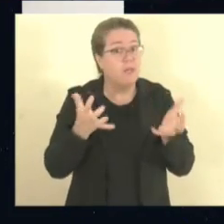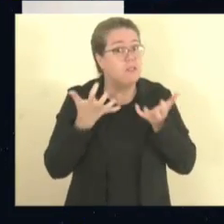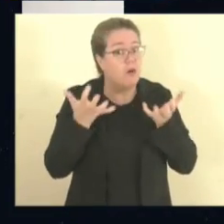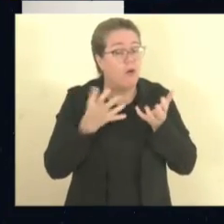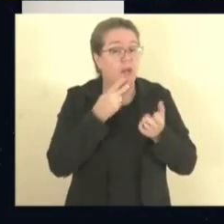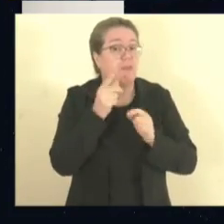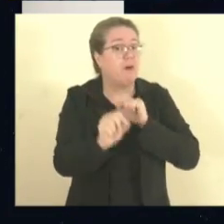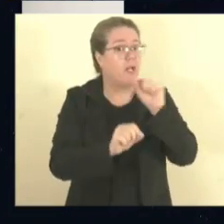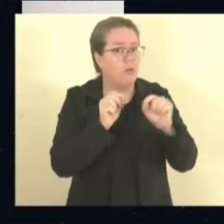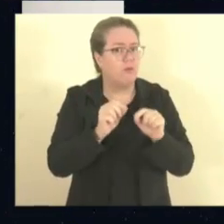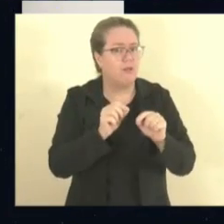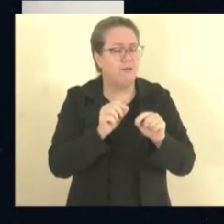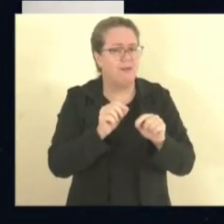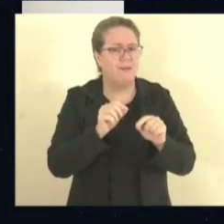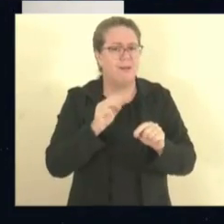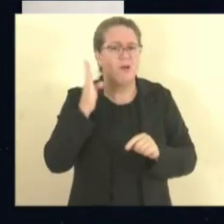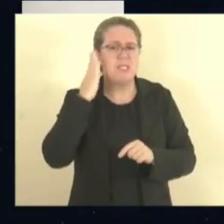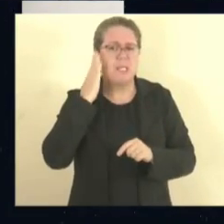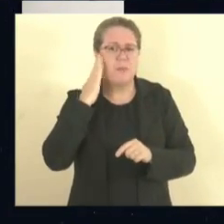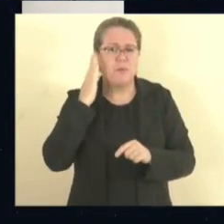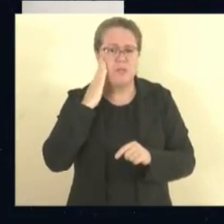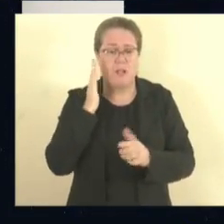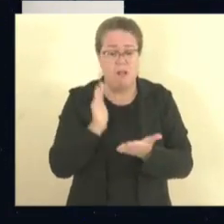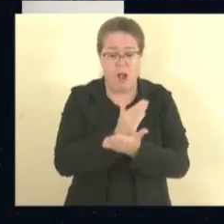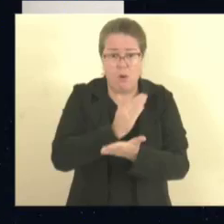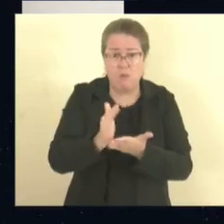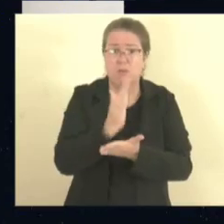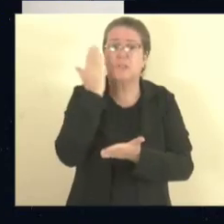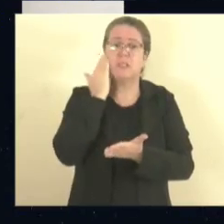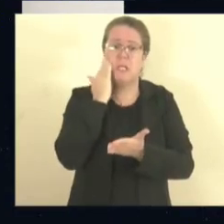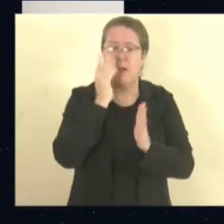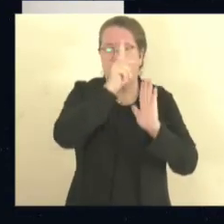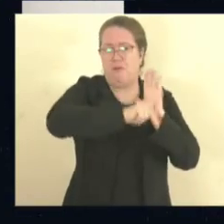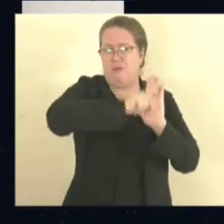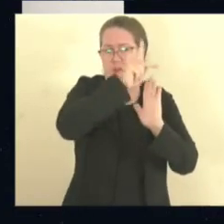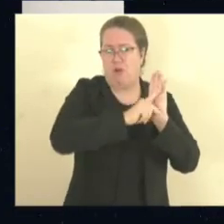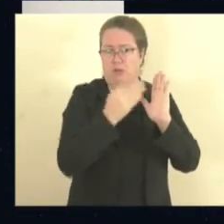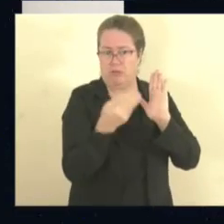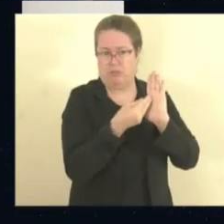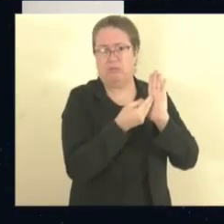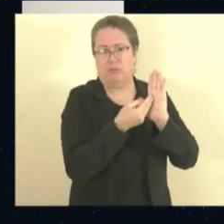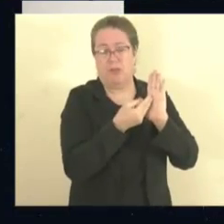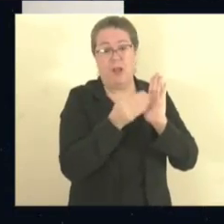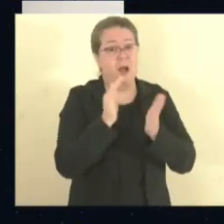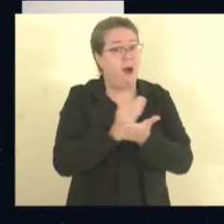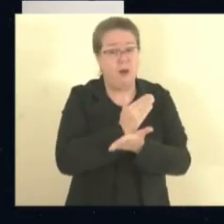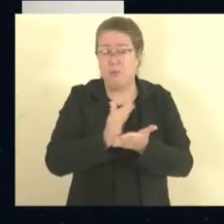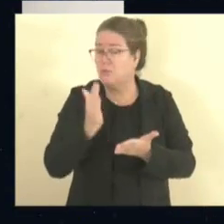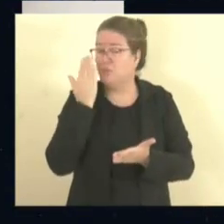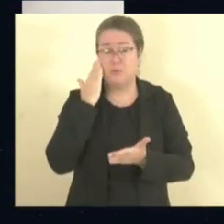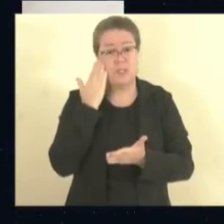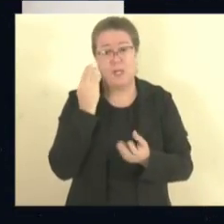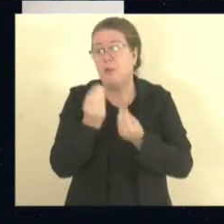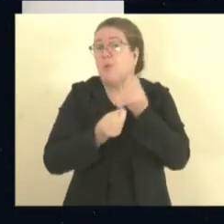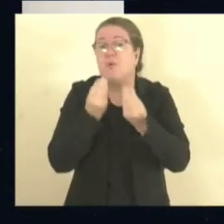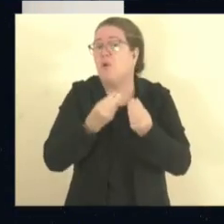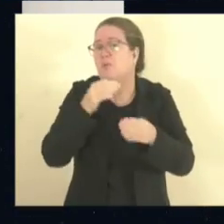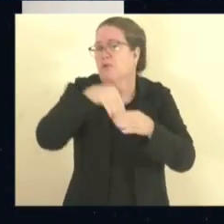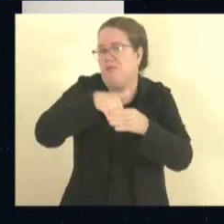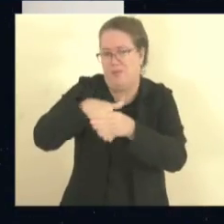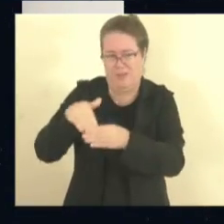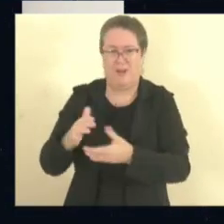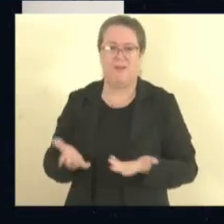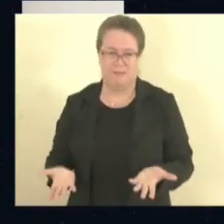sabem o que estão votando e outros não sabem. Outros não sabem. Então, parar com isso. É como o